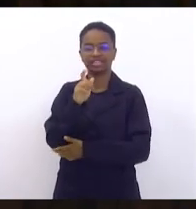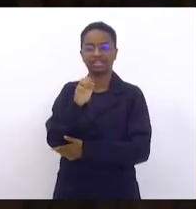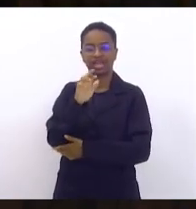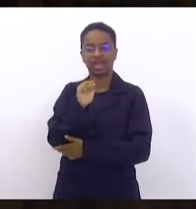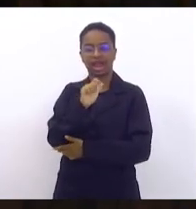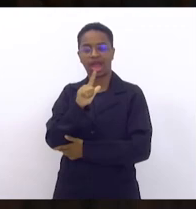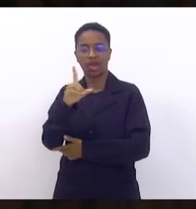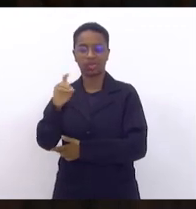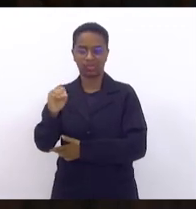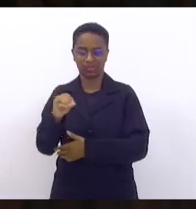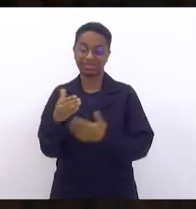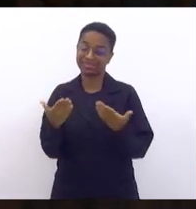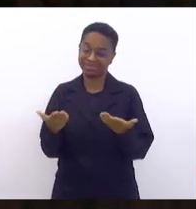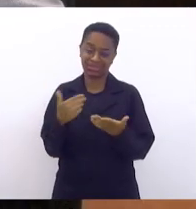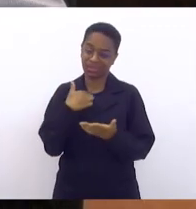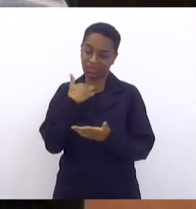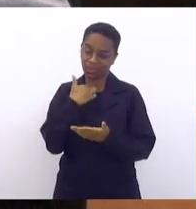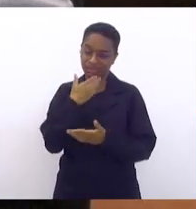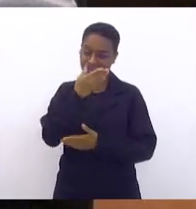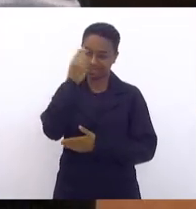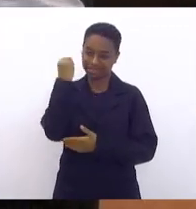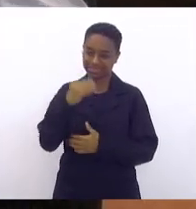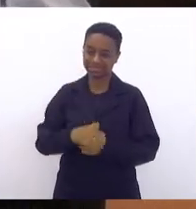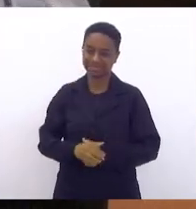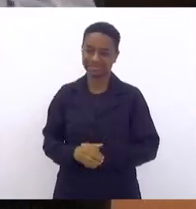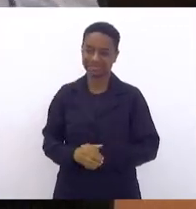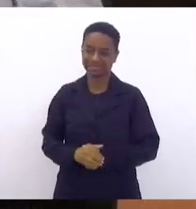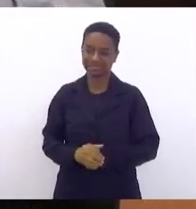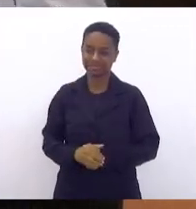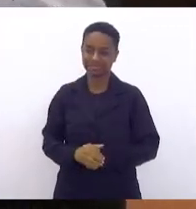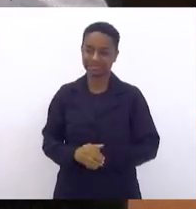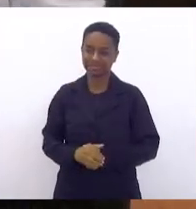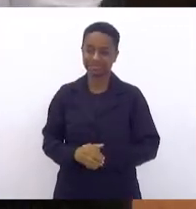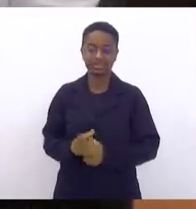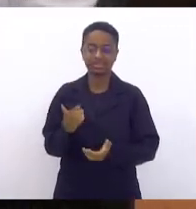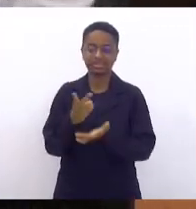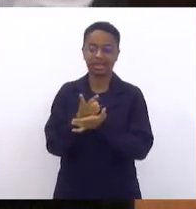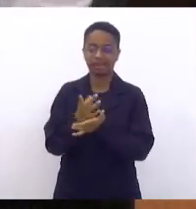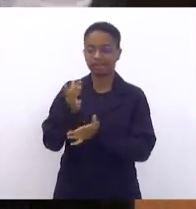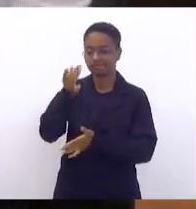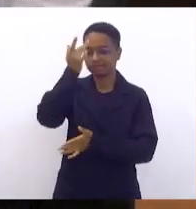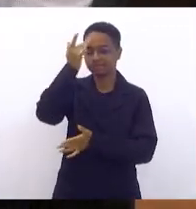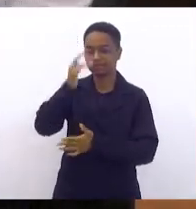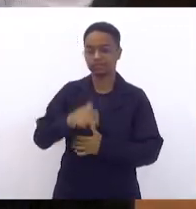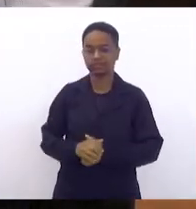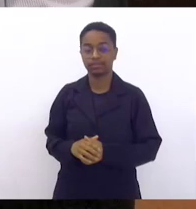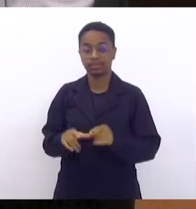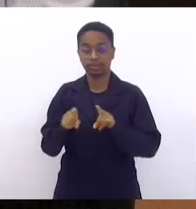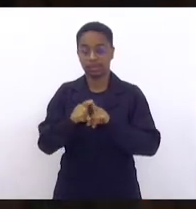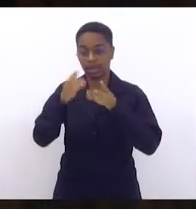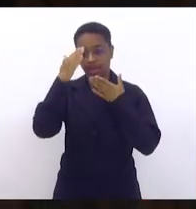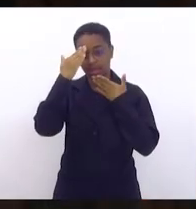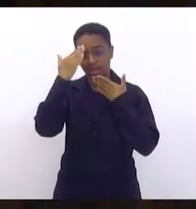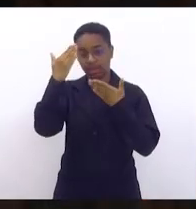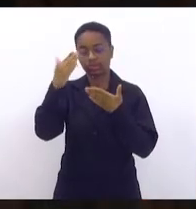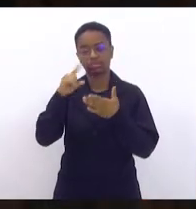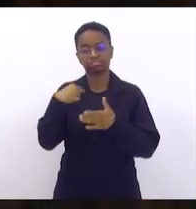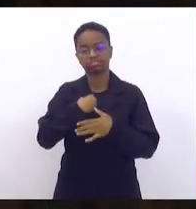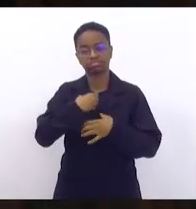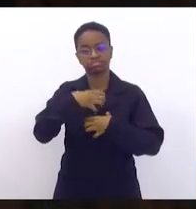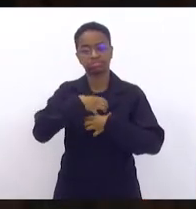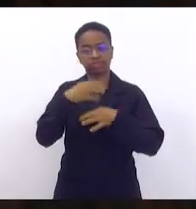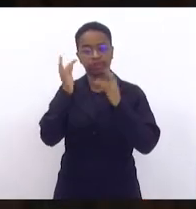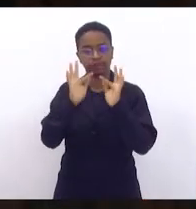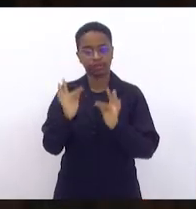não podia deixar de fazer isso né fica na nossa garganta agradecer muito a gente fica muito feliz